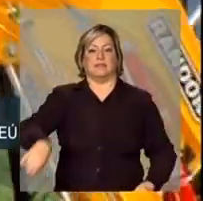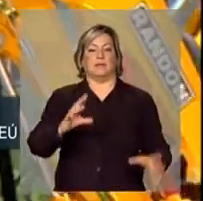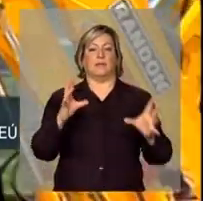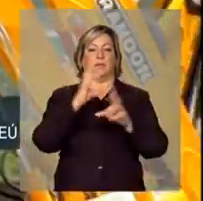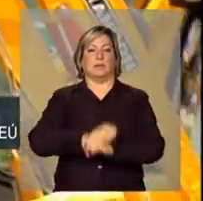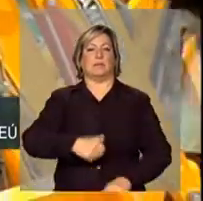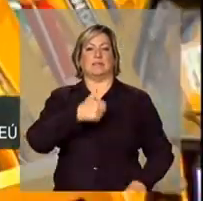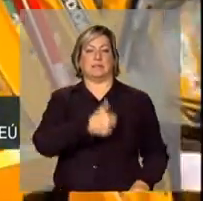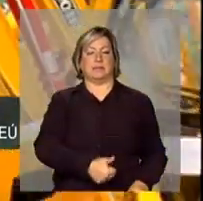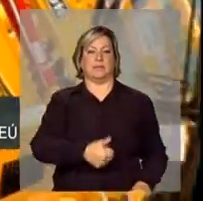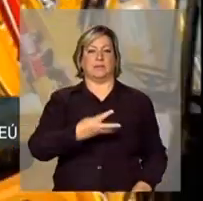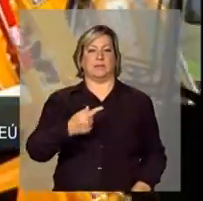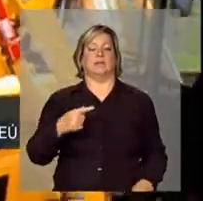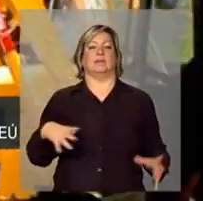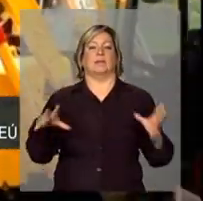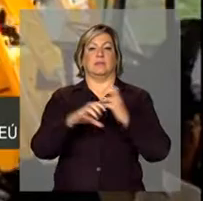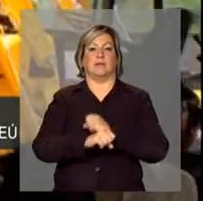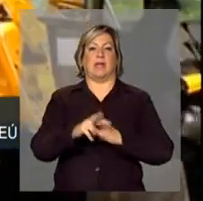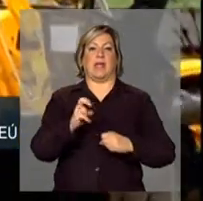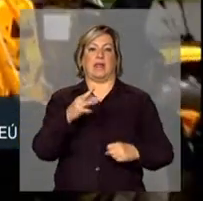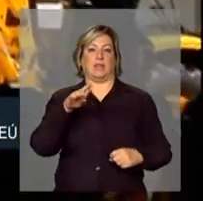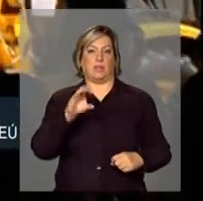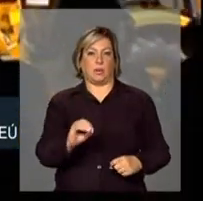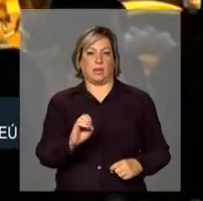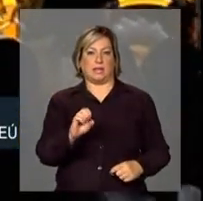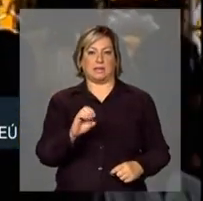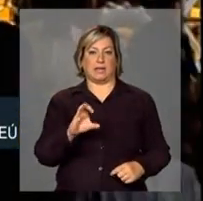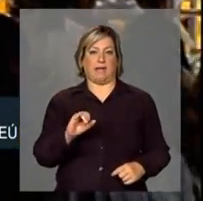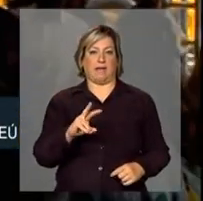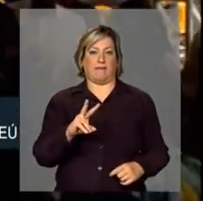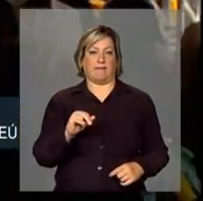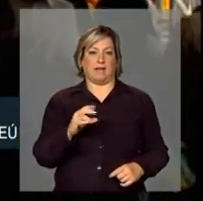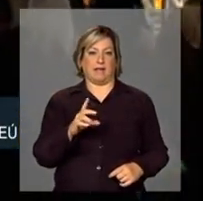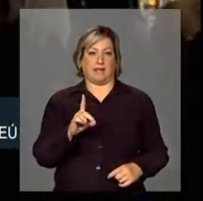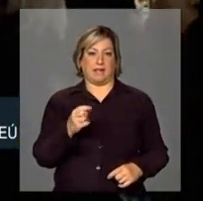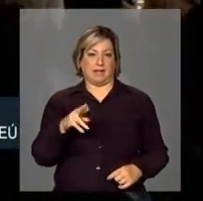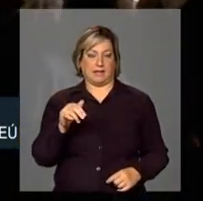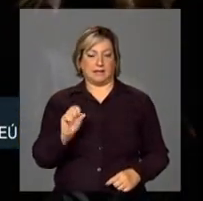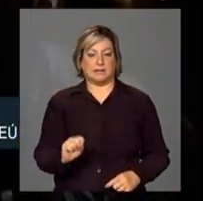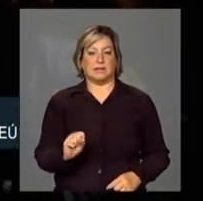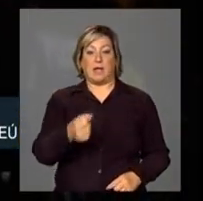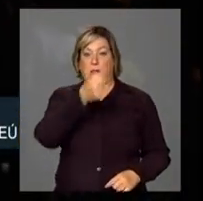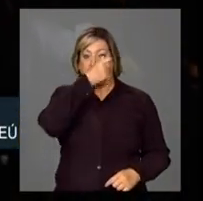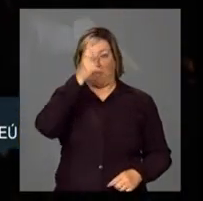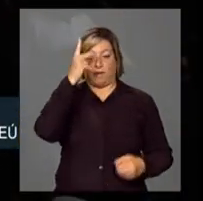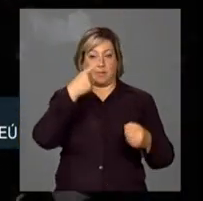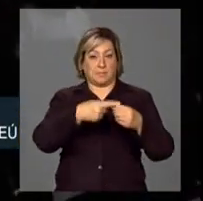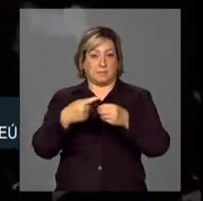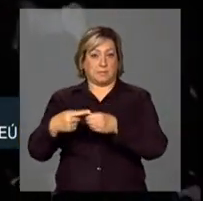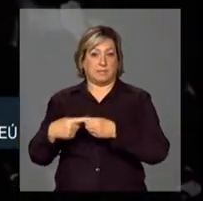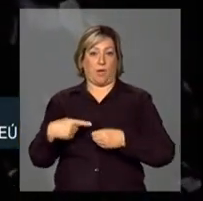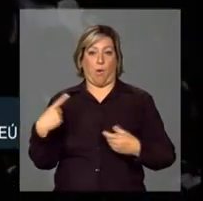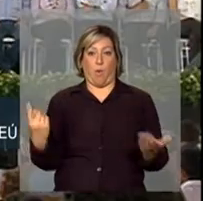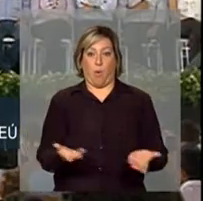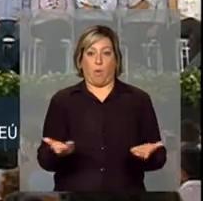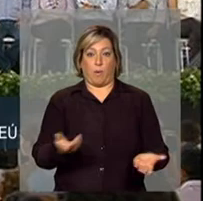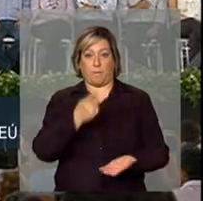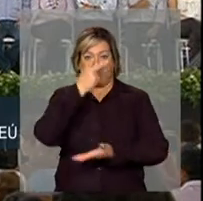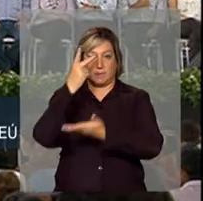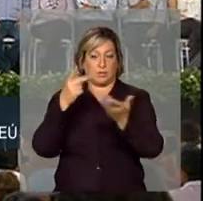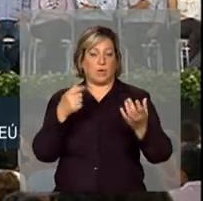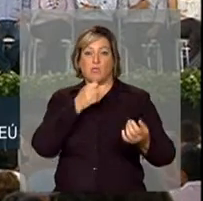147 retroescavadeiras. Então, os prefeitos e prefeitas que hoje não receberem a retroescavadeira, até